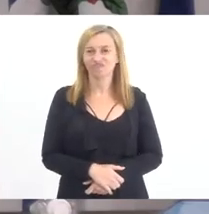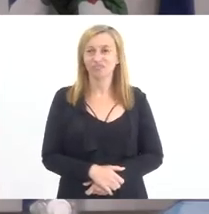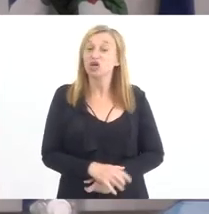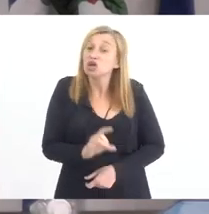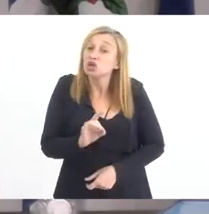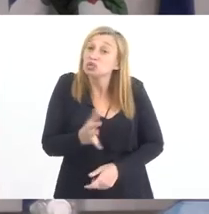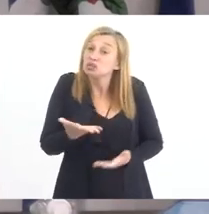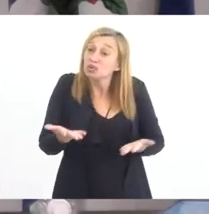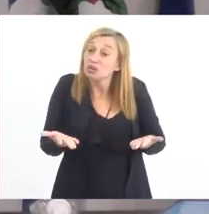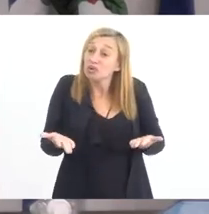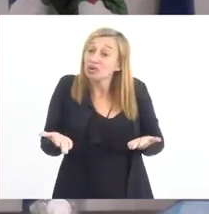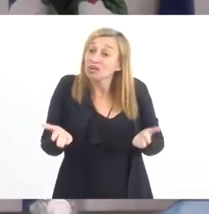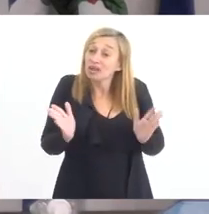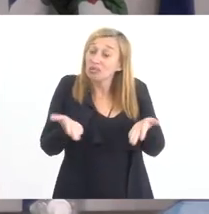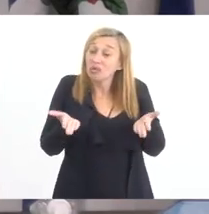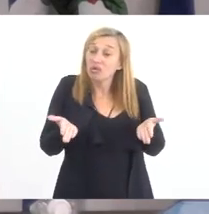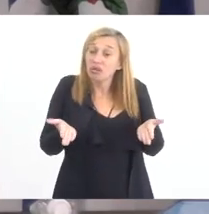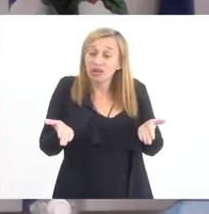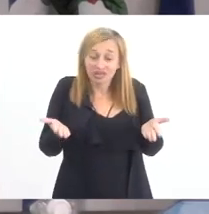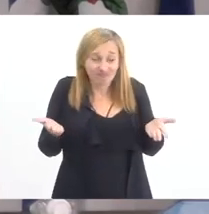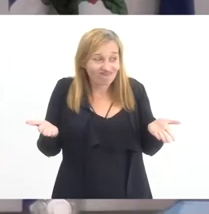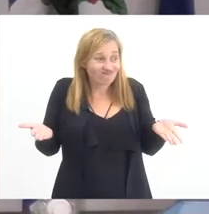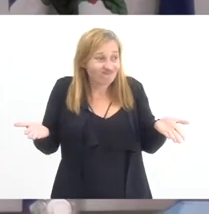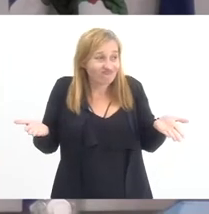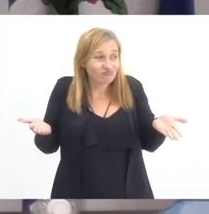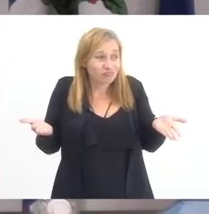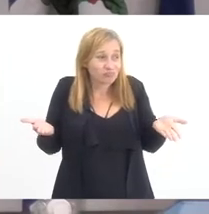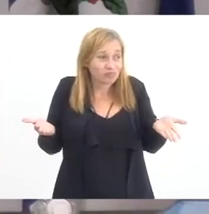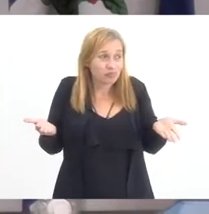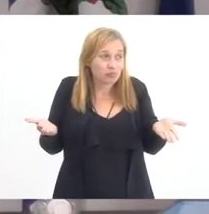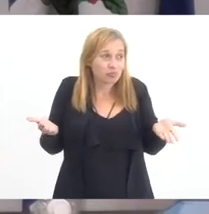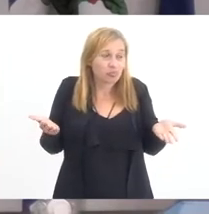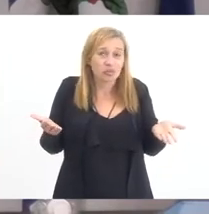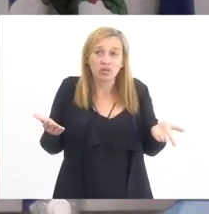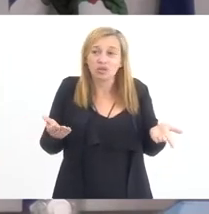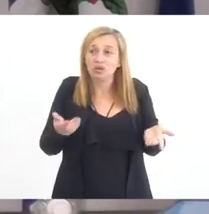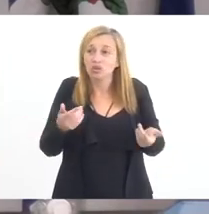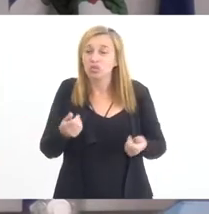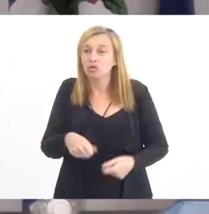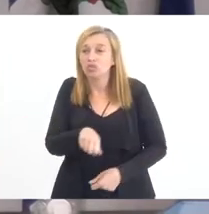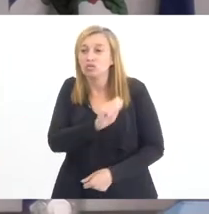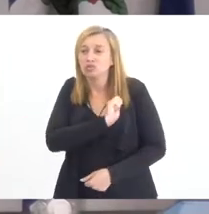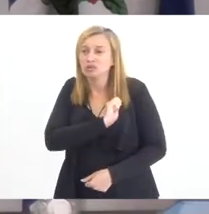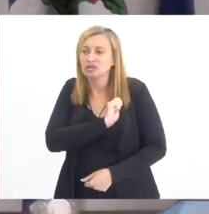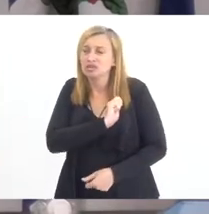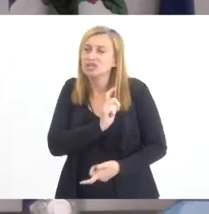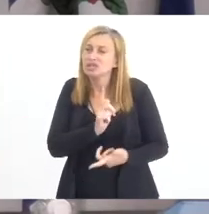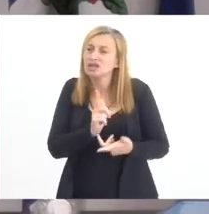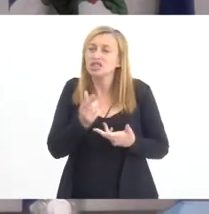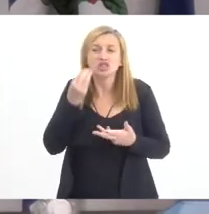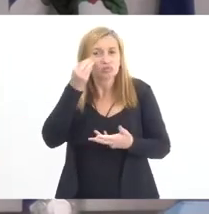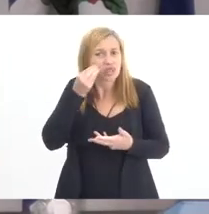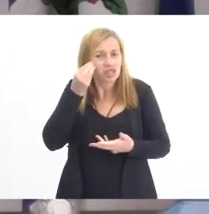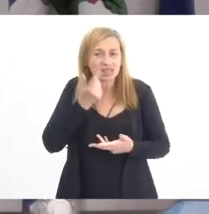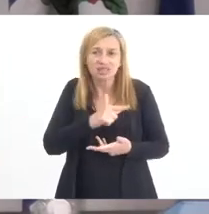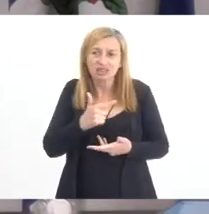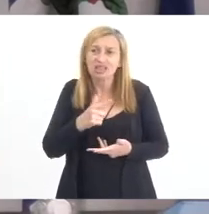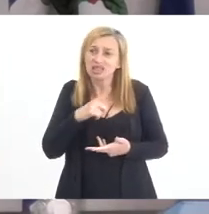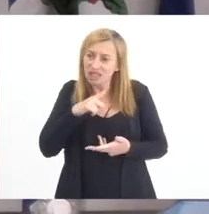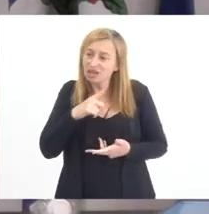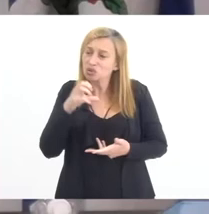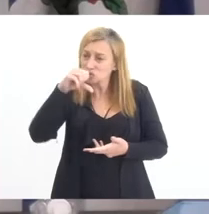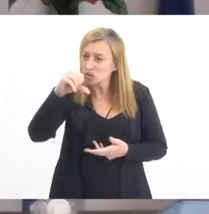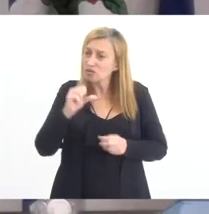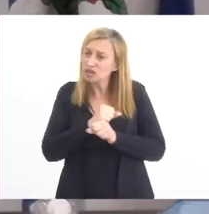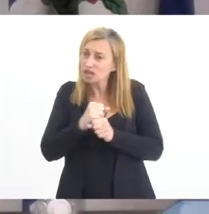Só que chegou o ponto, que tal ponto, frente a esse regime, pela experiência que eu tenho de 9 anos de gestão na